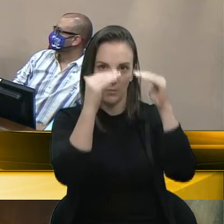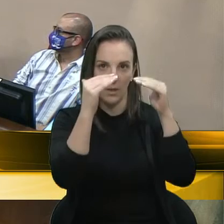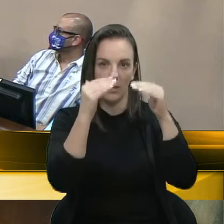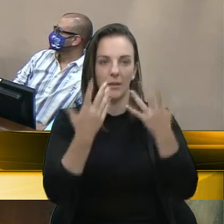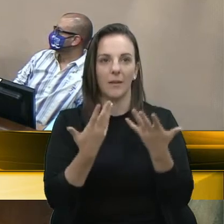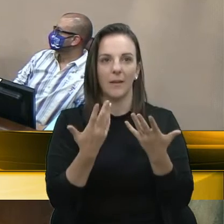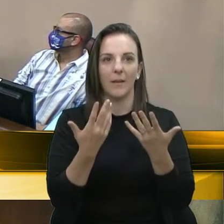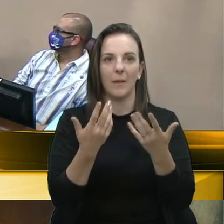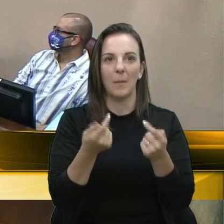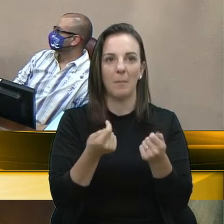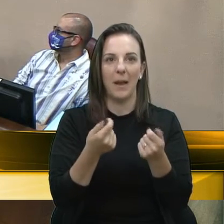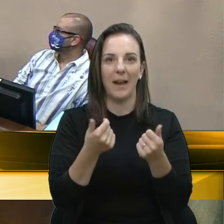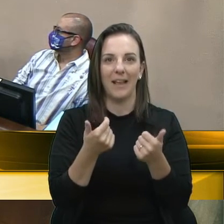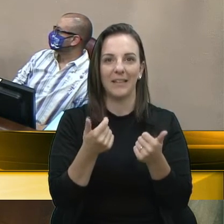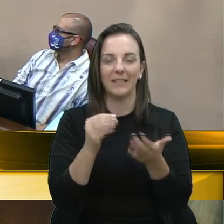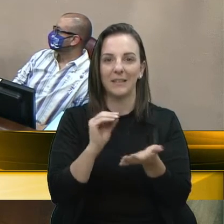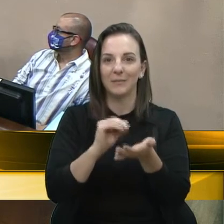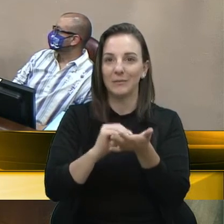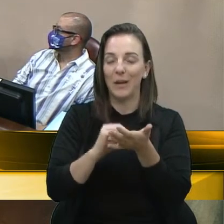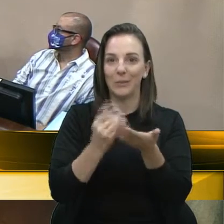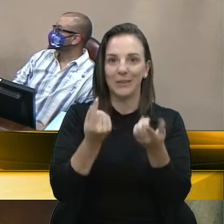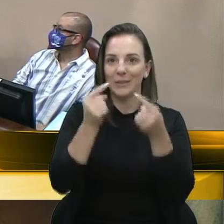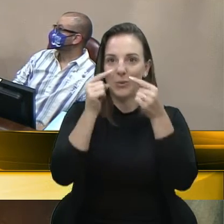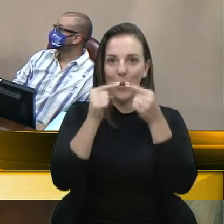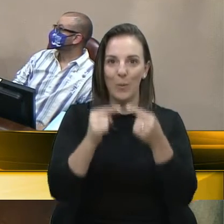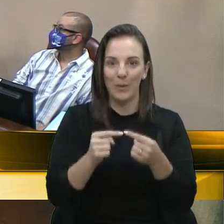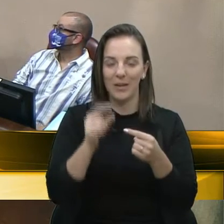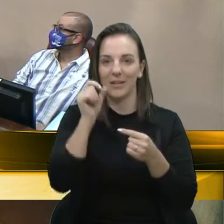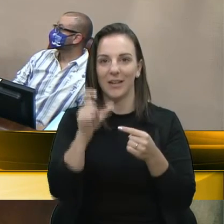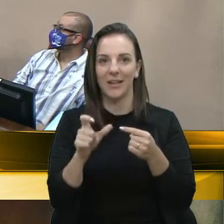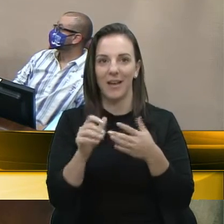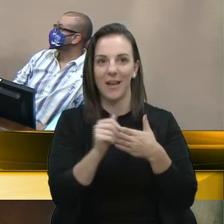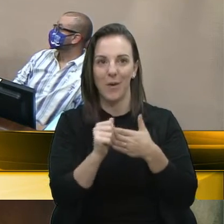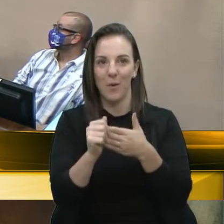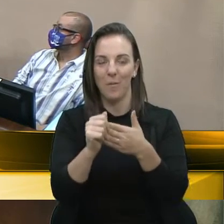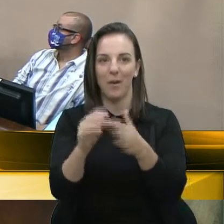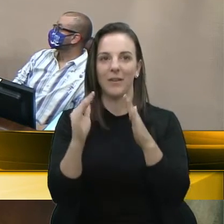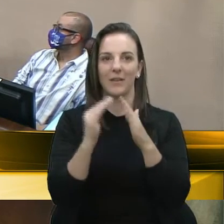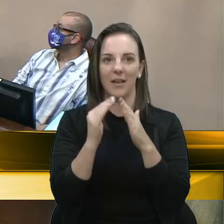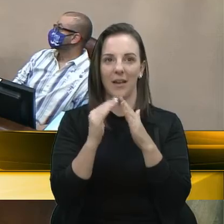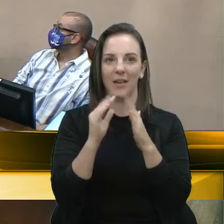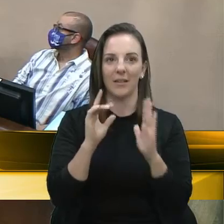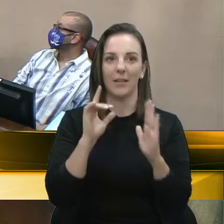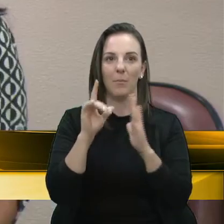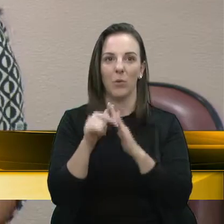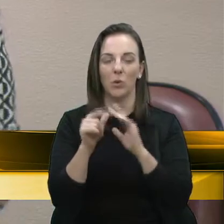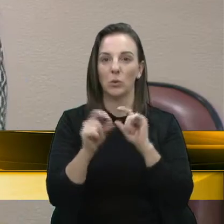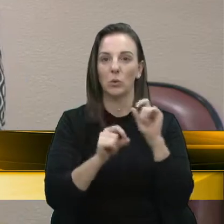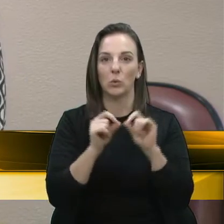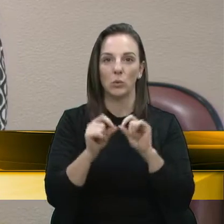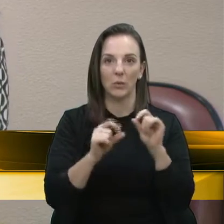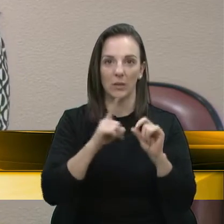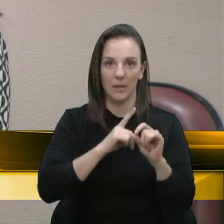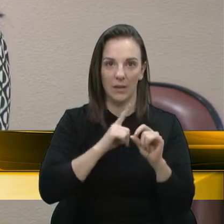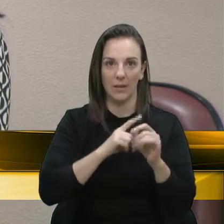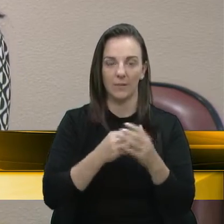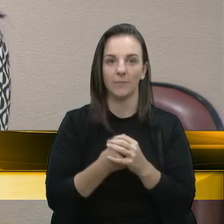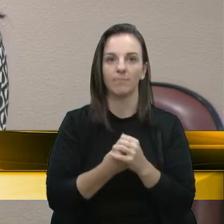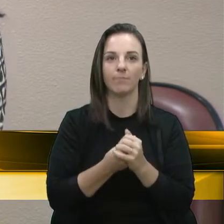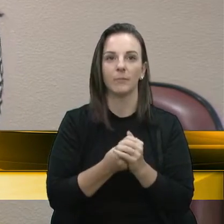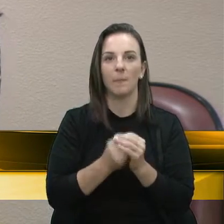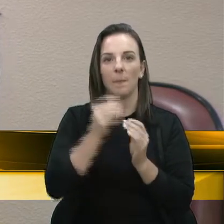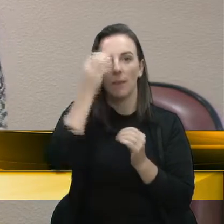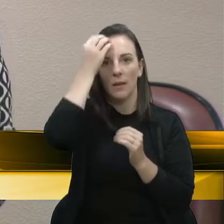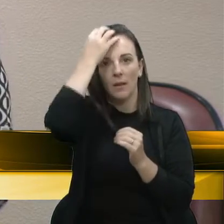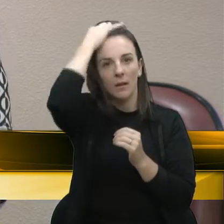contraditório para quem está nos acompanhando de casa ou pelas redes sociais, depois dessas palavras, o que vem. Como eu entendo que,